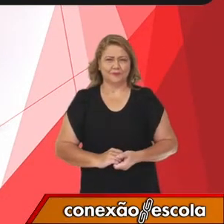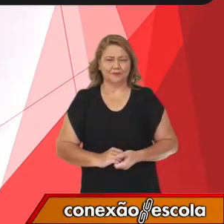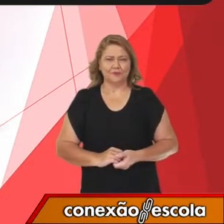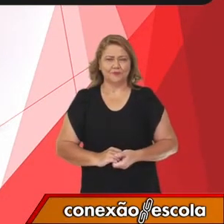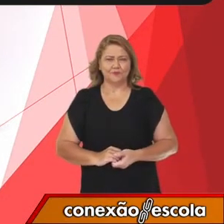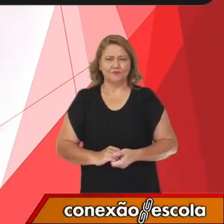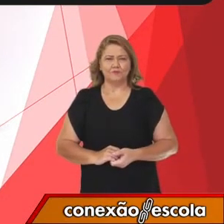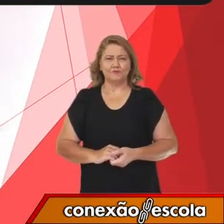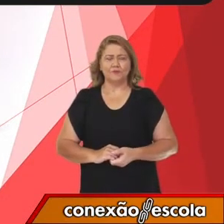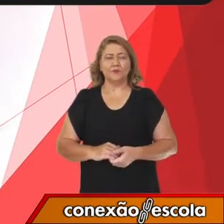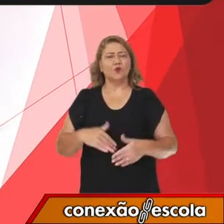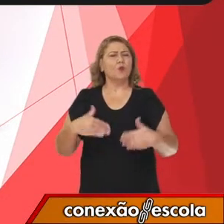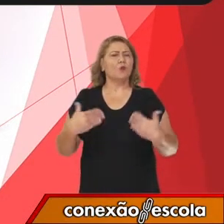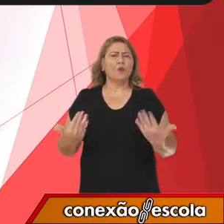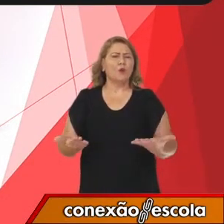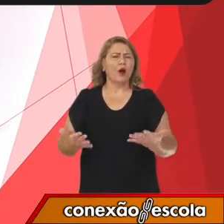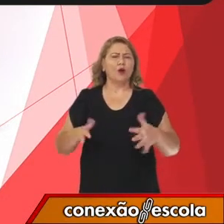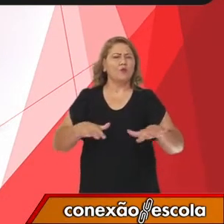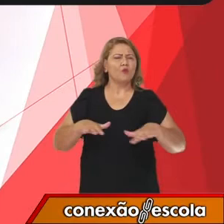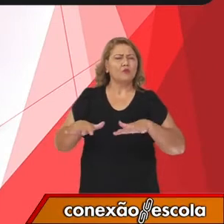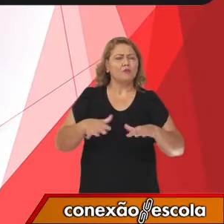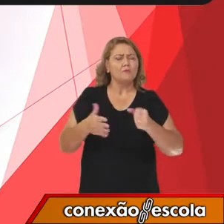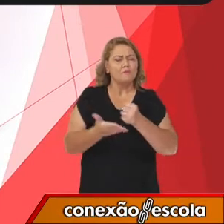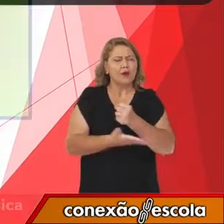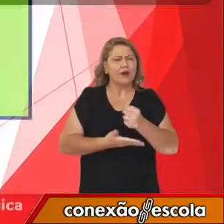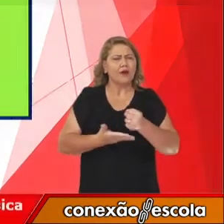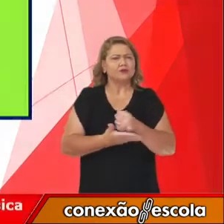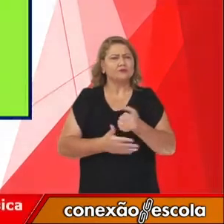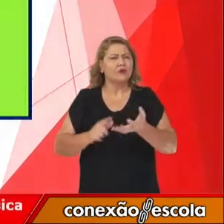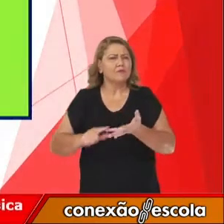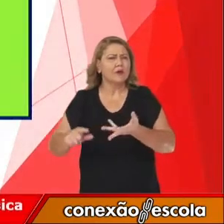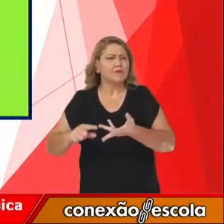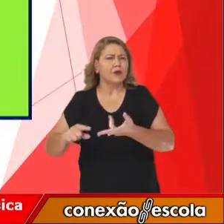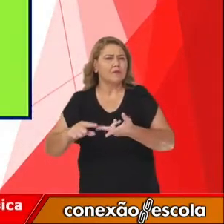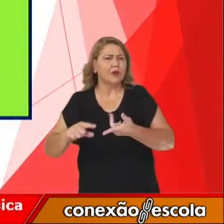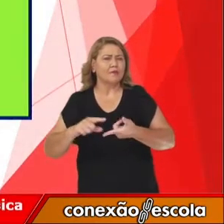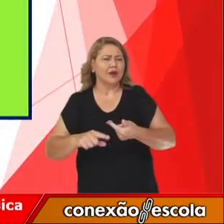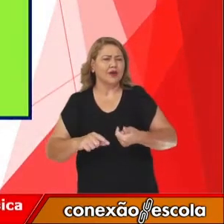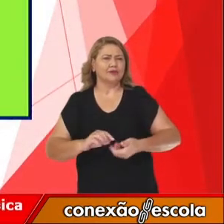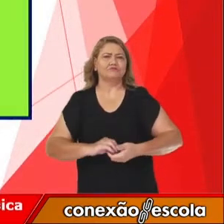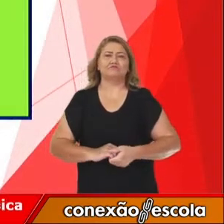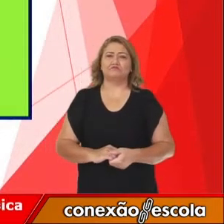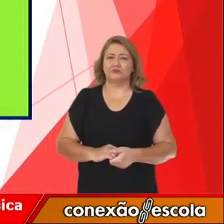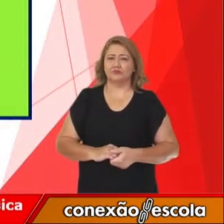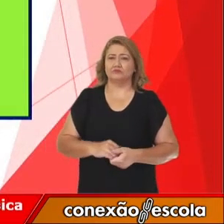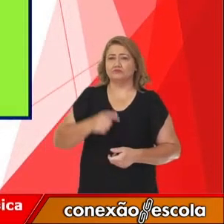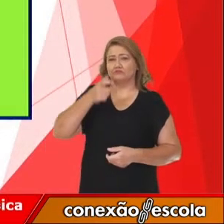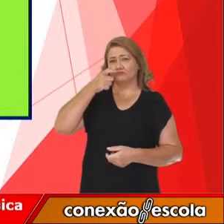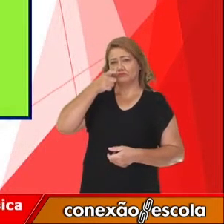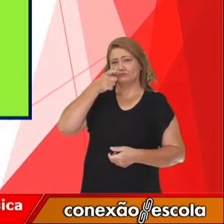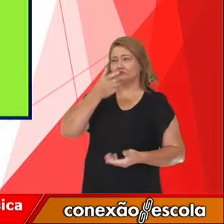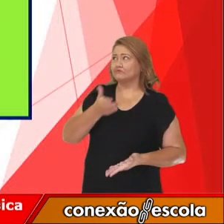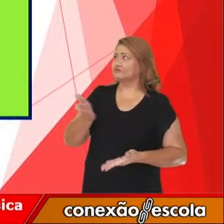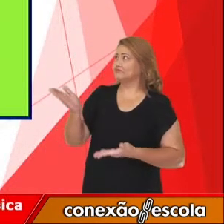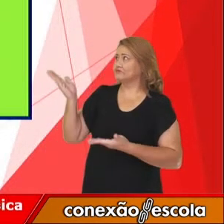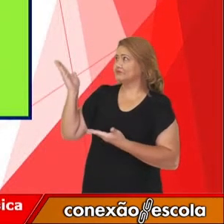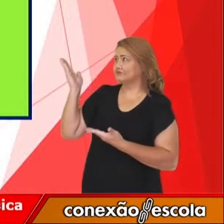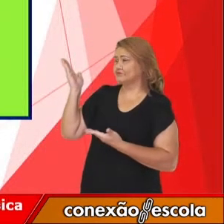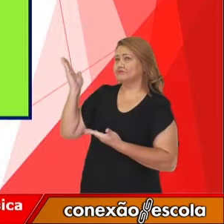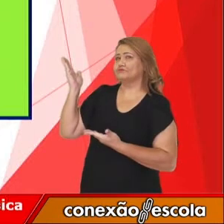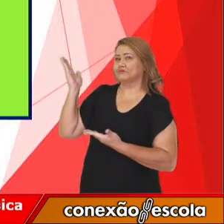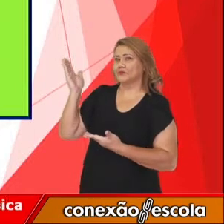e quais são os movimentos básicos do Taiti a vocês podem observar que tem